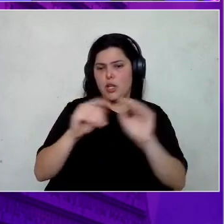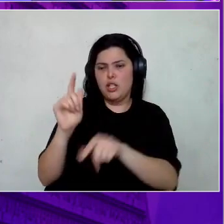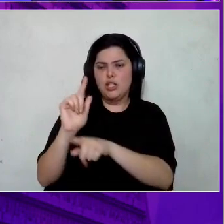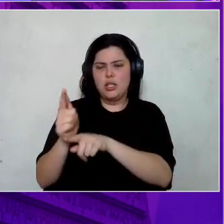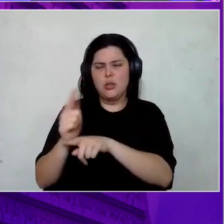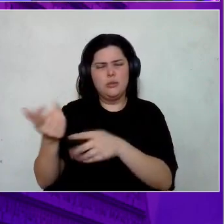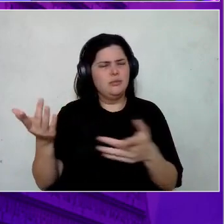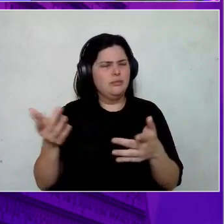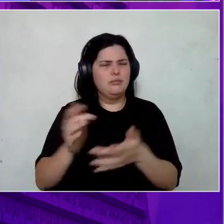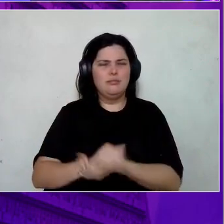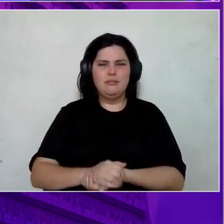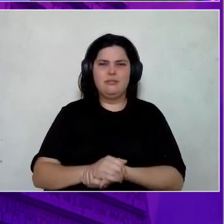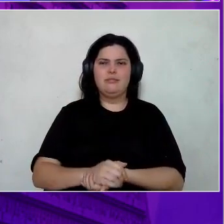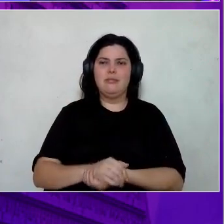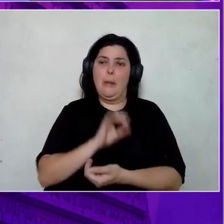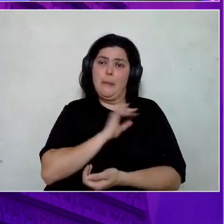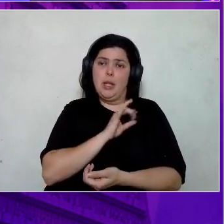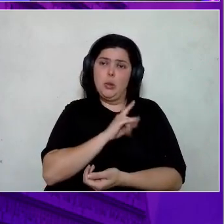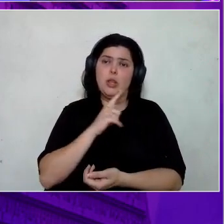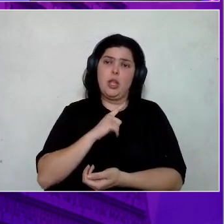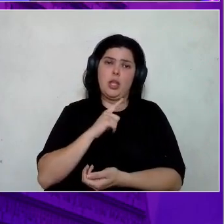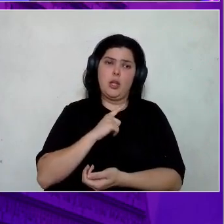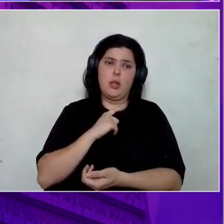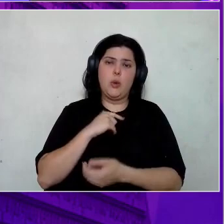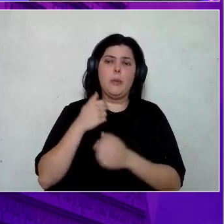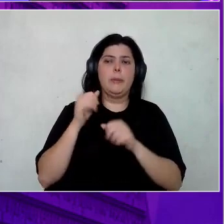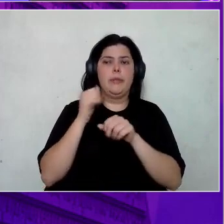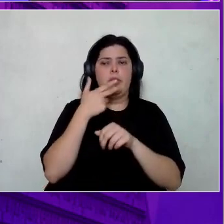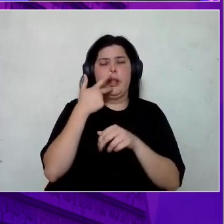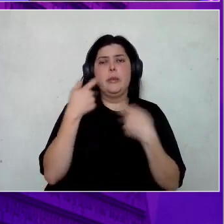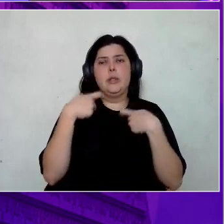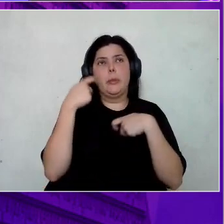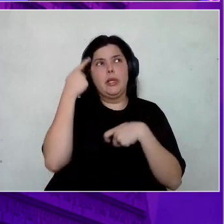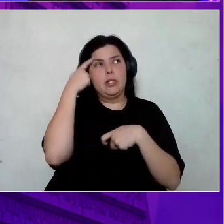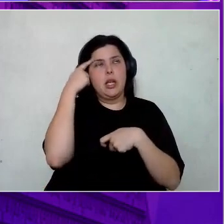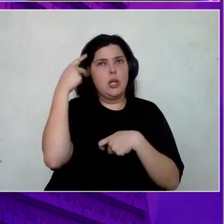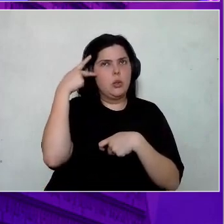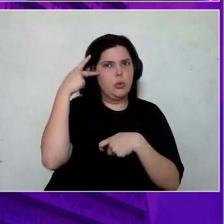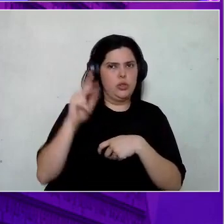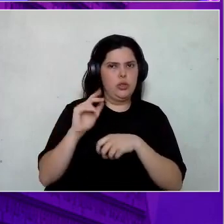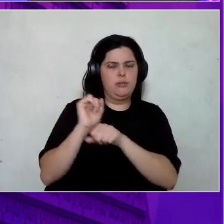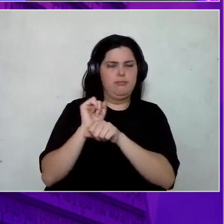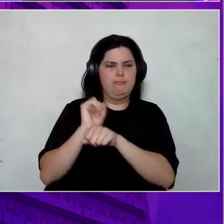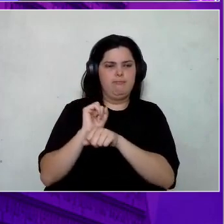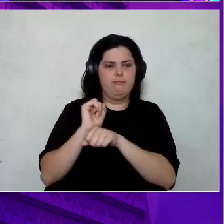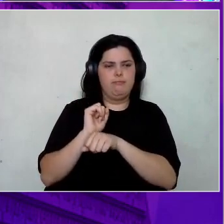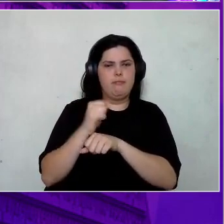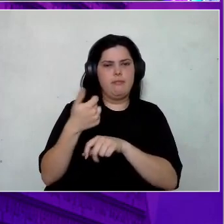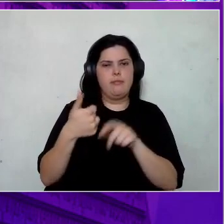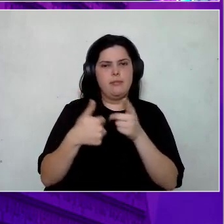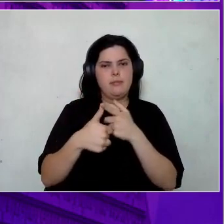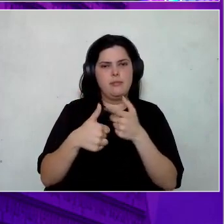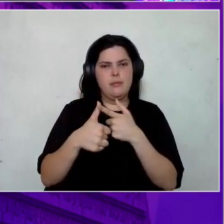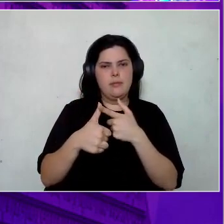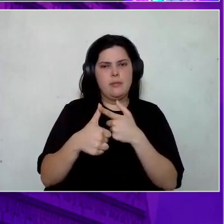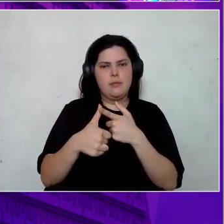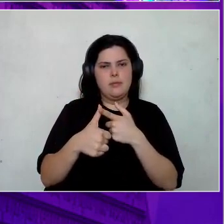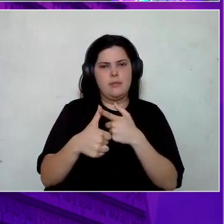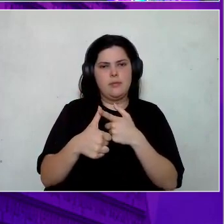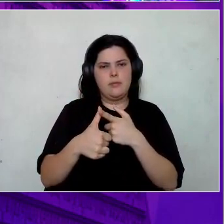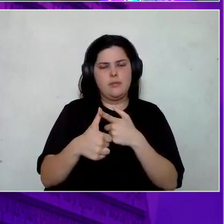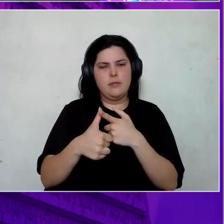alguns receios, eu pedi um tempo para pensar, né? Uns 2 dias ali, e aí o primeiro receio que eu tinha, era de